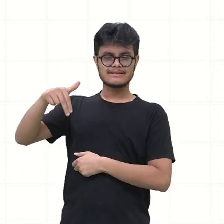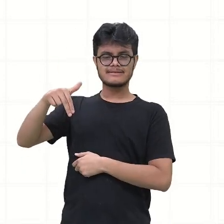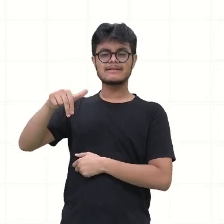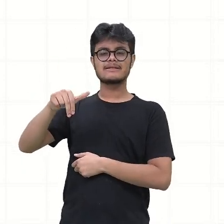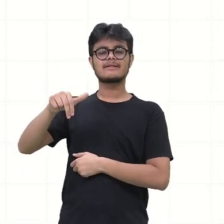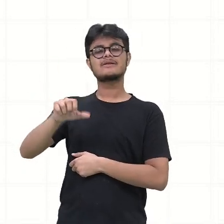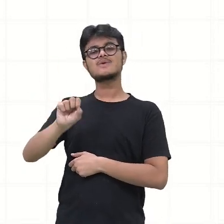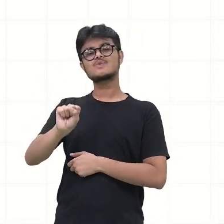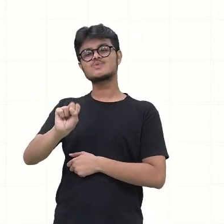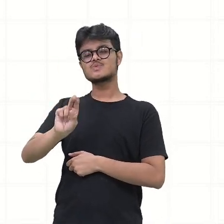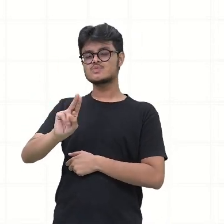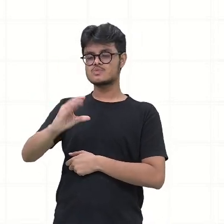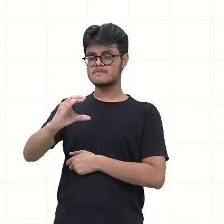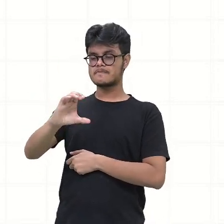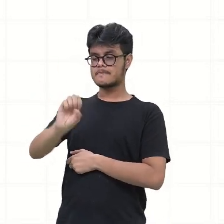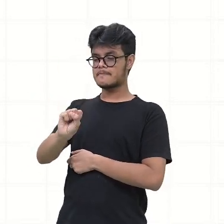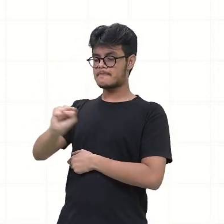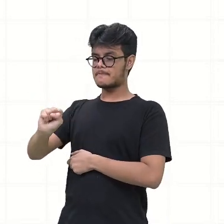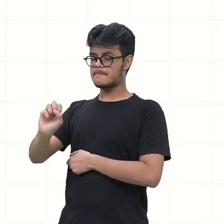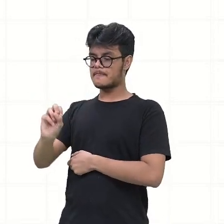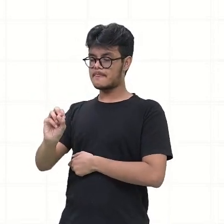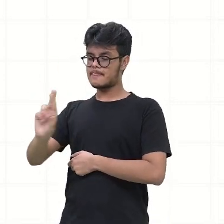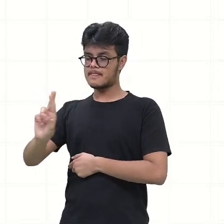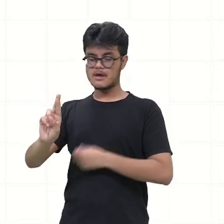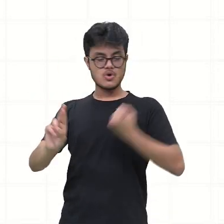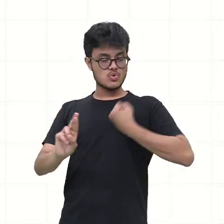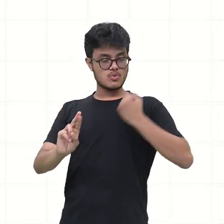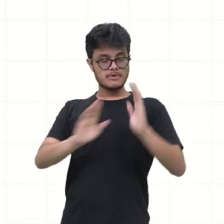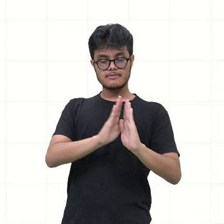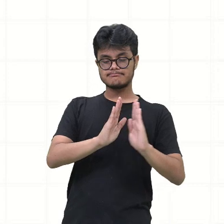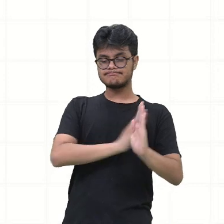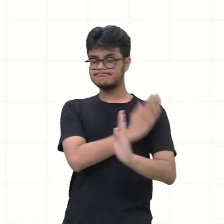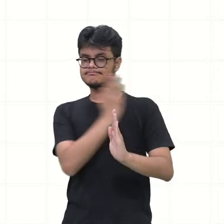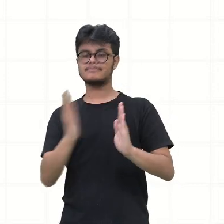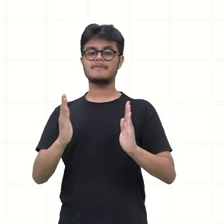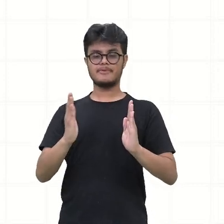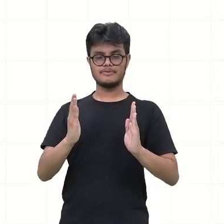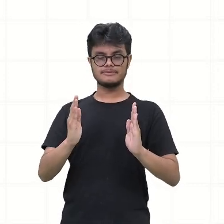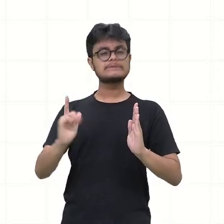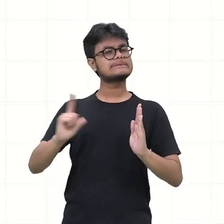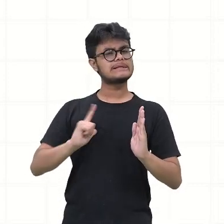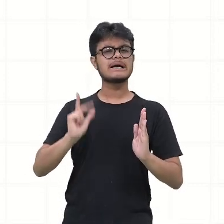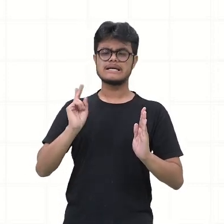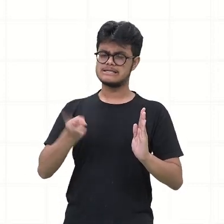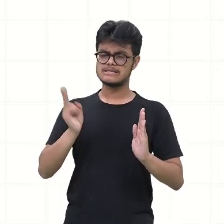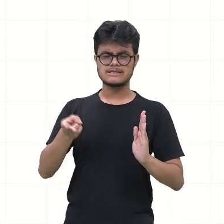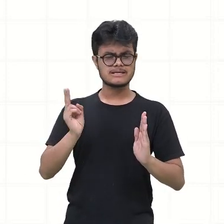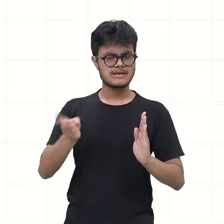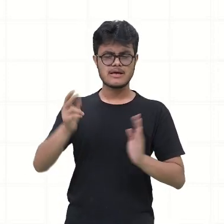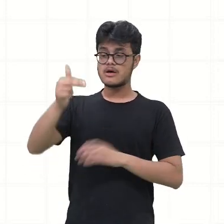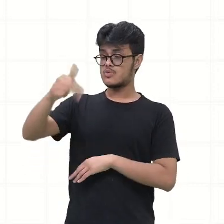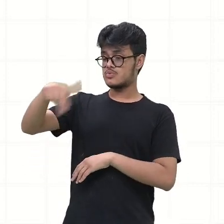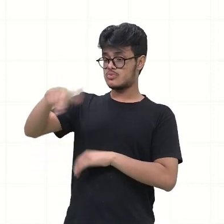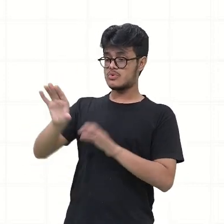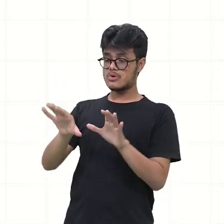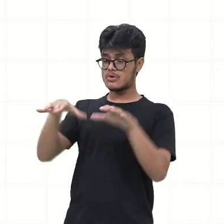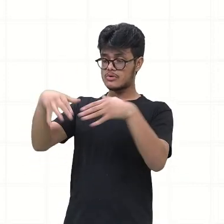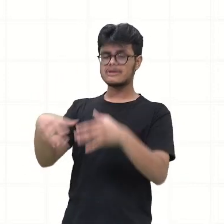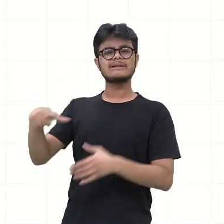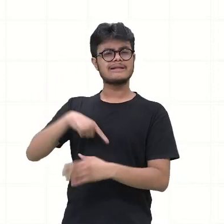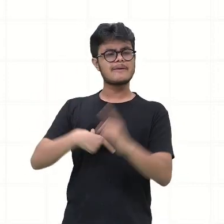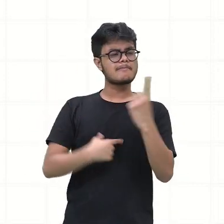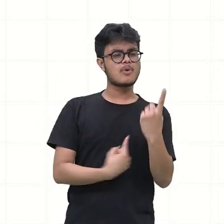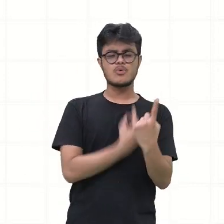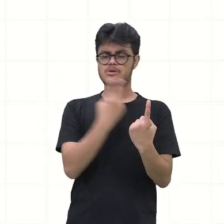sucessividade. Então, todo número natural, ele vai ter um sucessor. Então, depois do 1 vai o 2, e depois do 2 eu